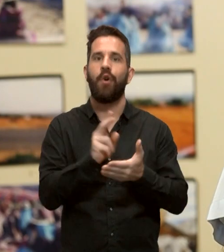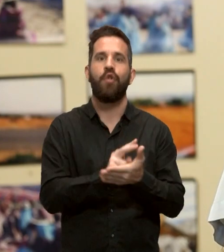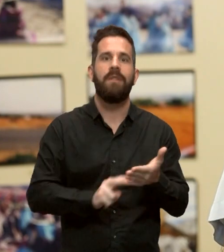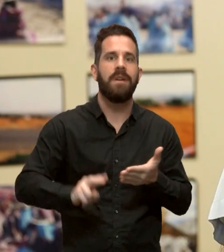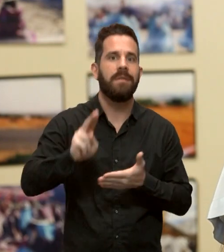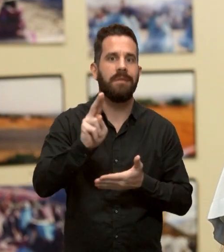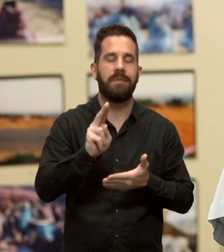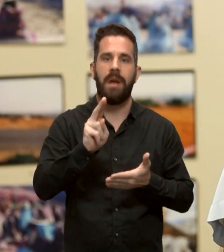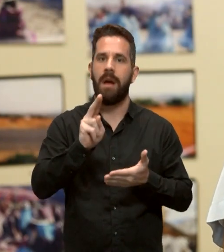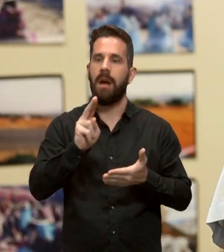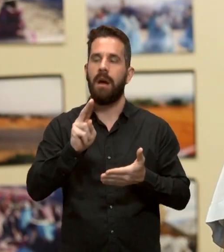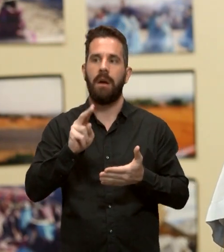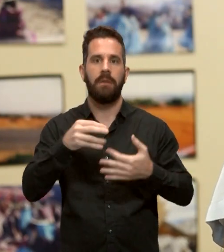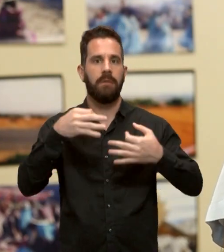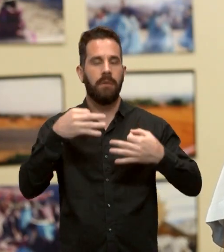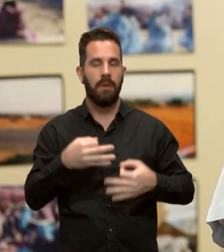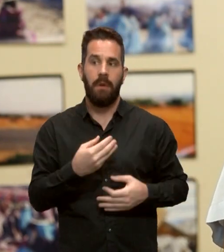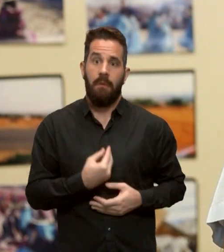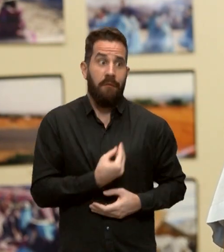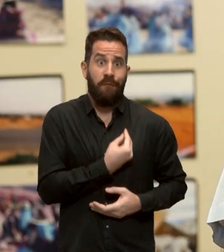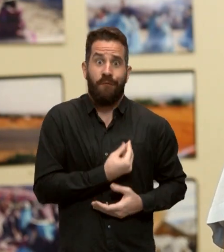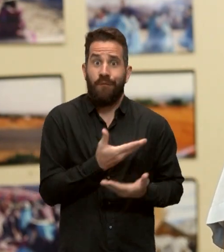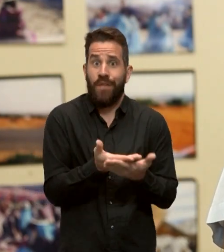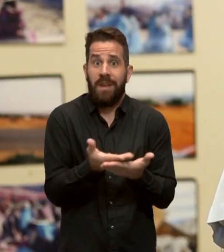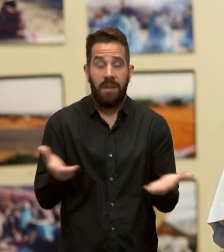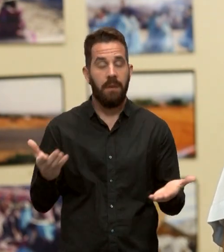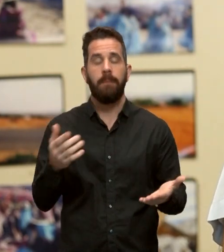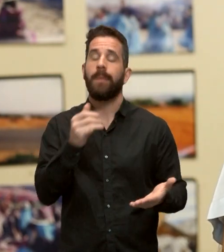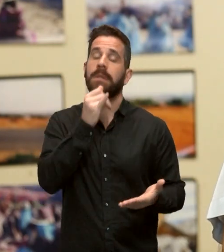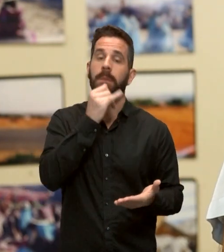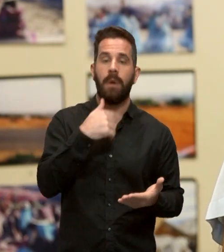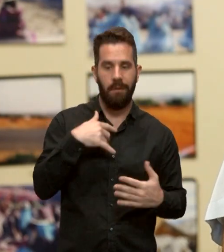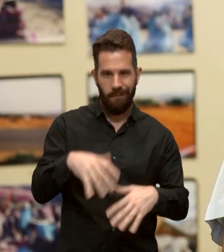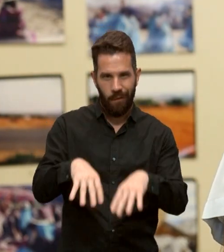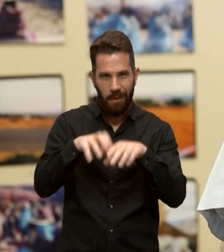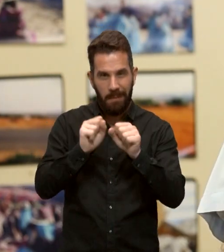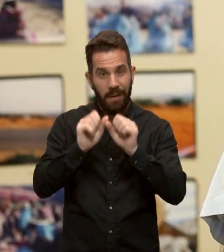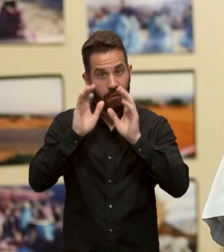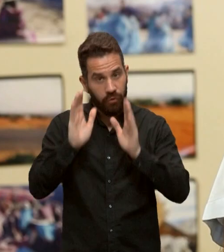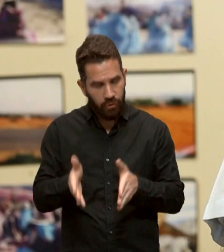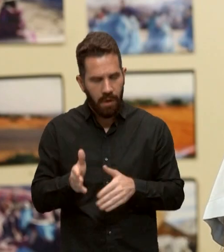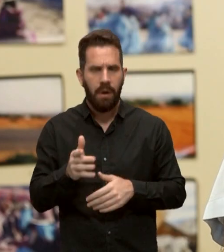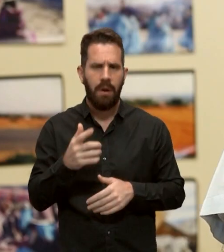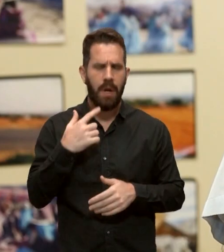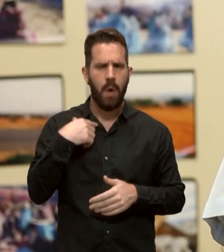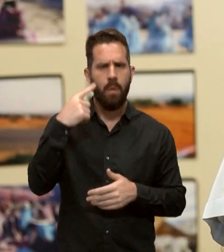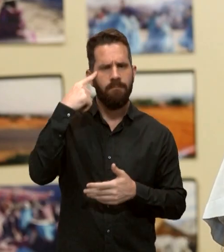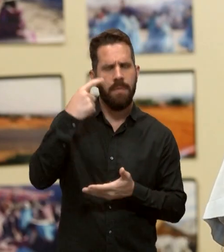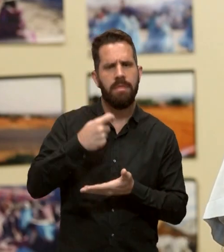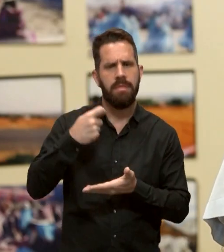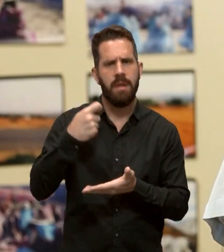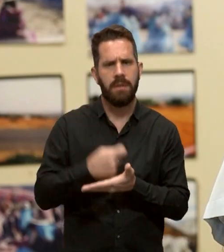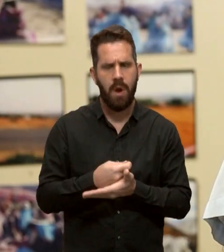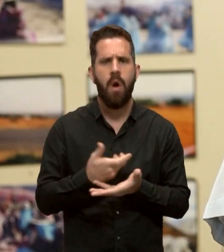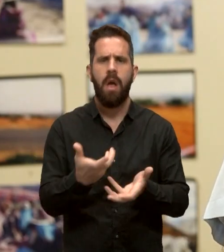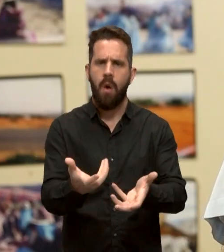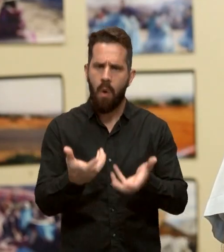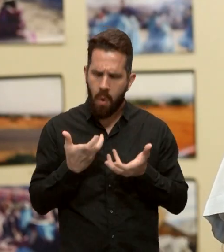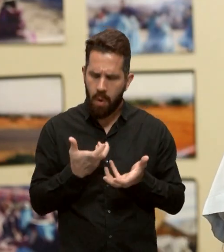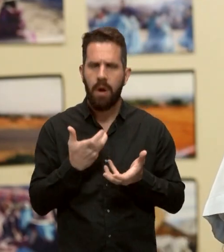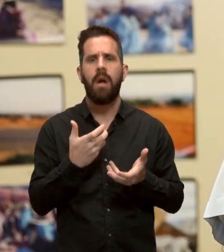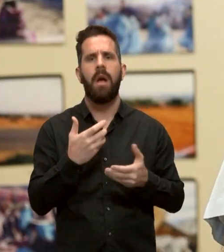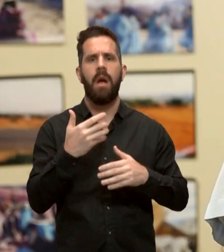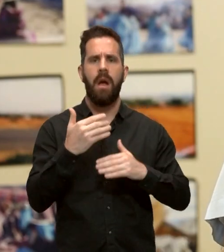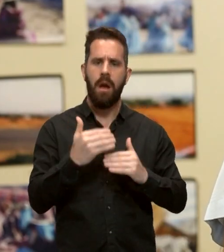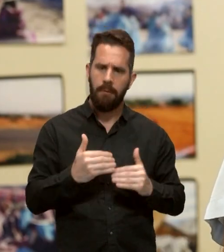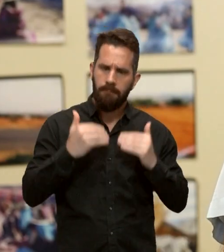fiquei, por exemplo, quando eu me formei, eu tomei uma decisão de me qualificar, e aí eu saí para